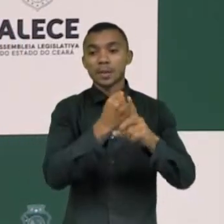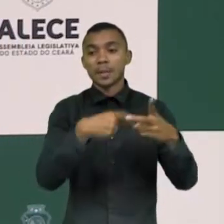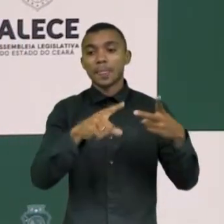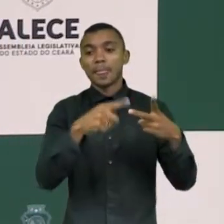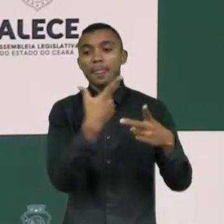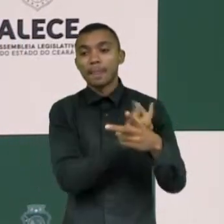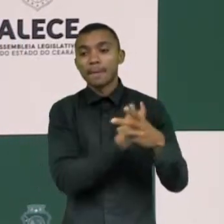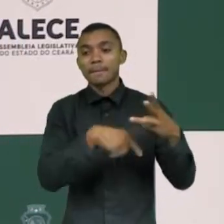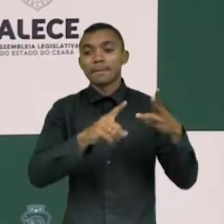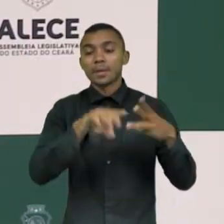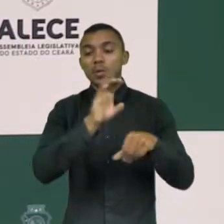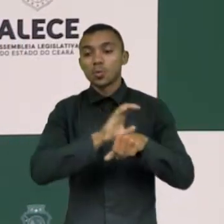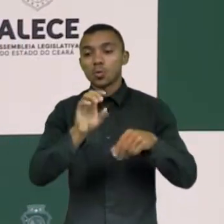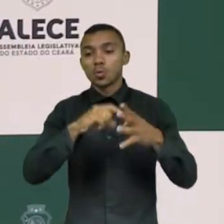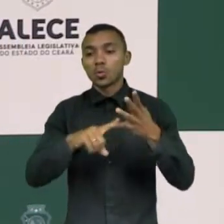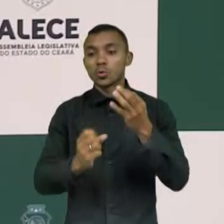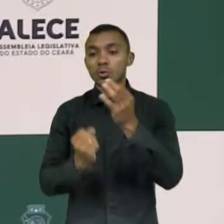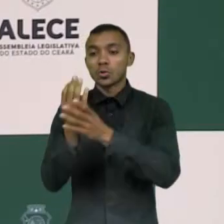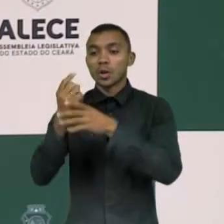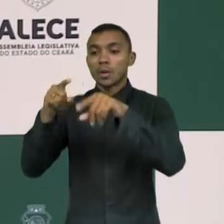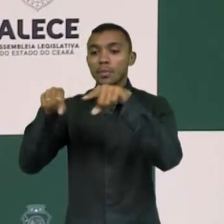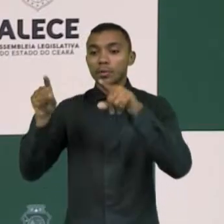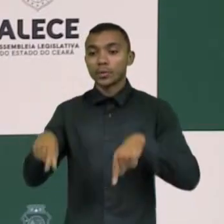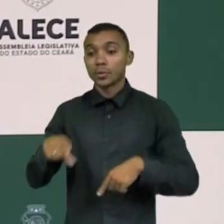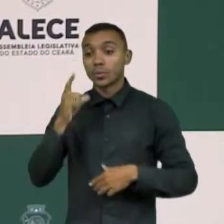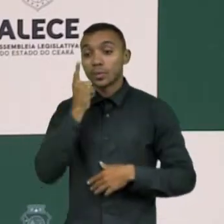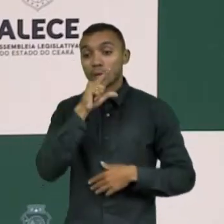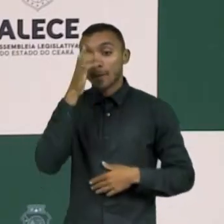cursos, para programas que viabilizem